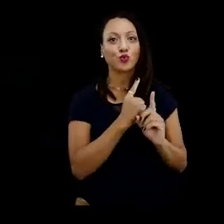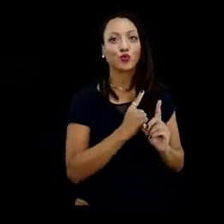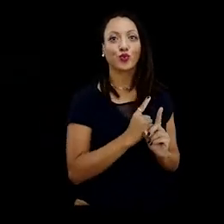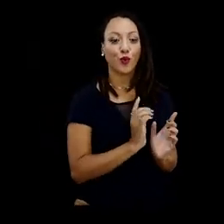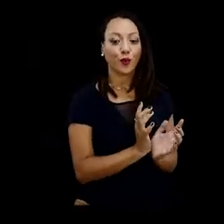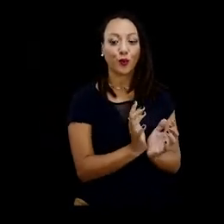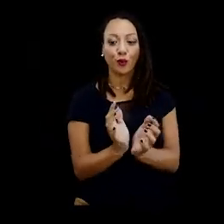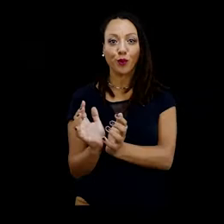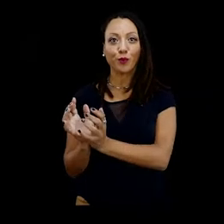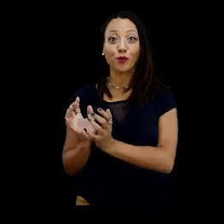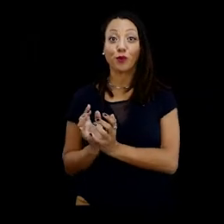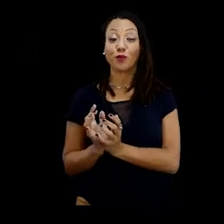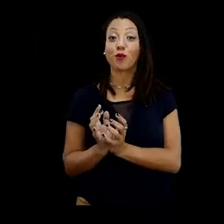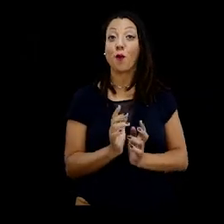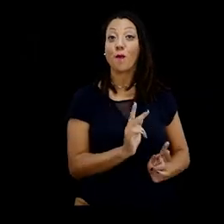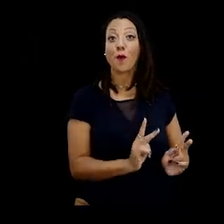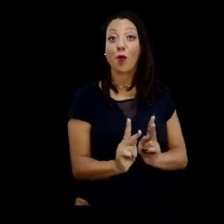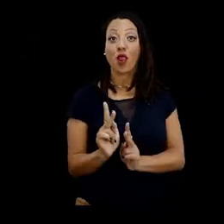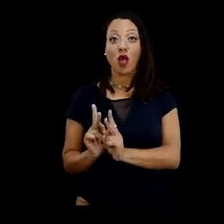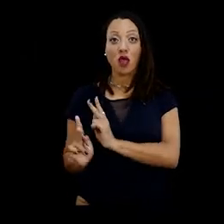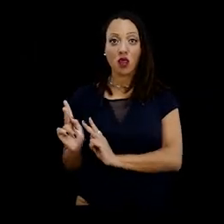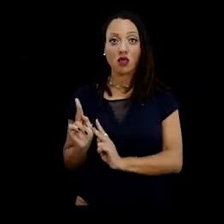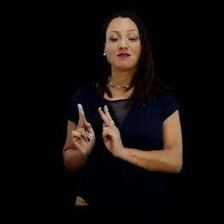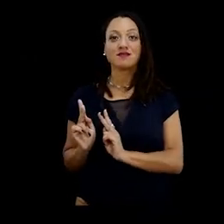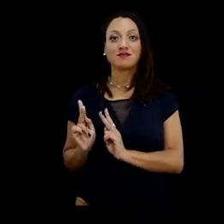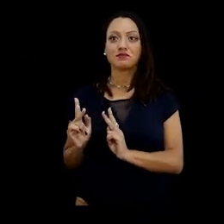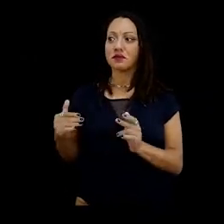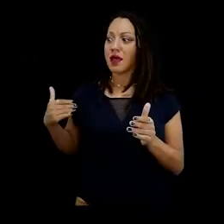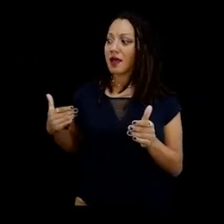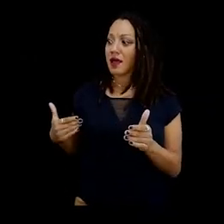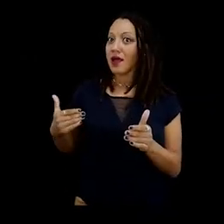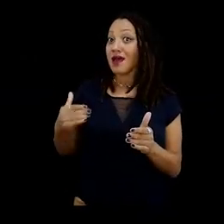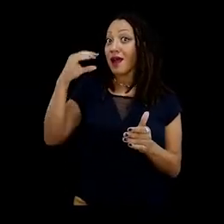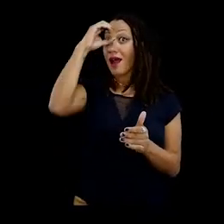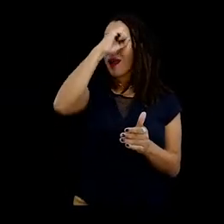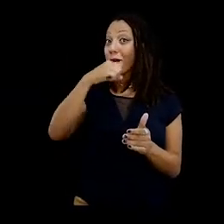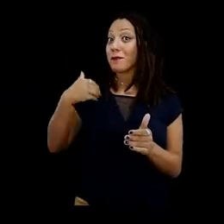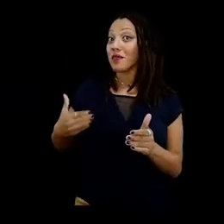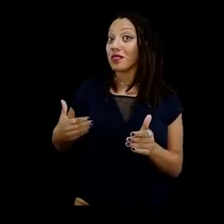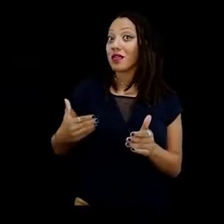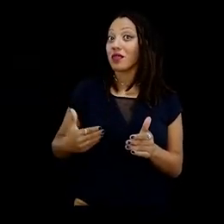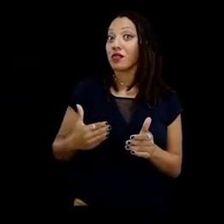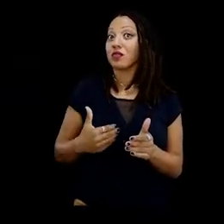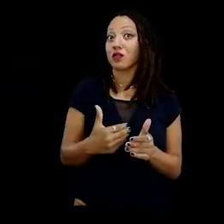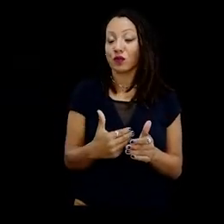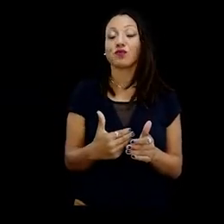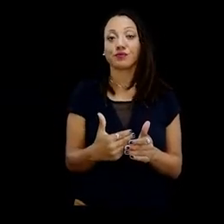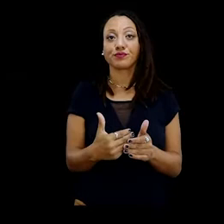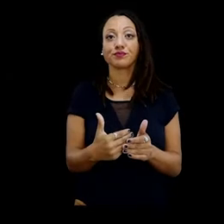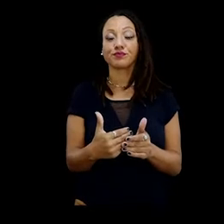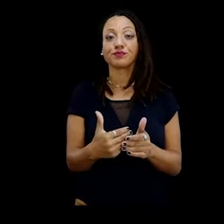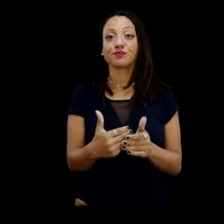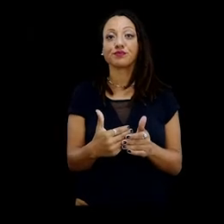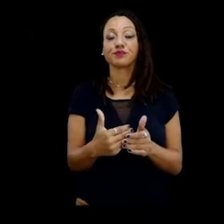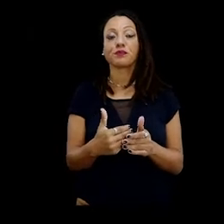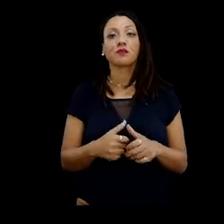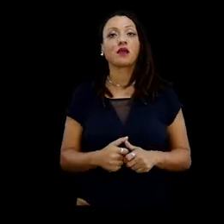no meu encontro, com os grupos populares. Como eu vim